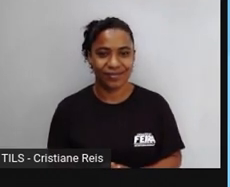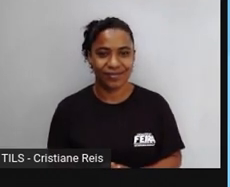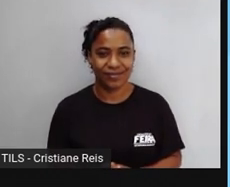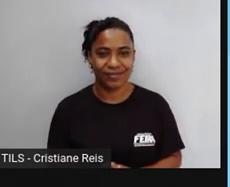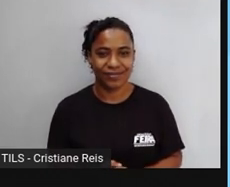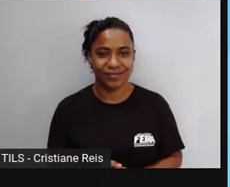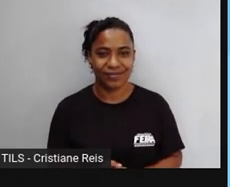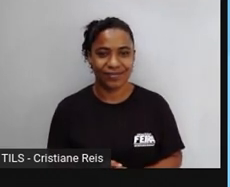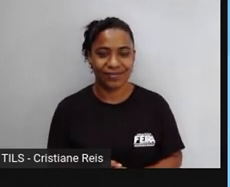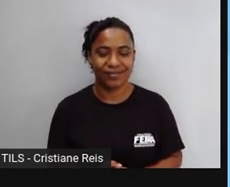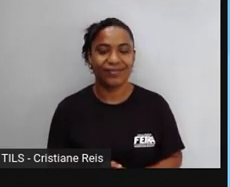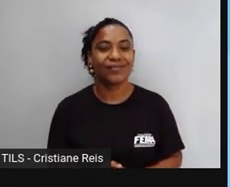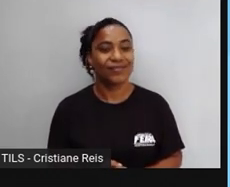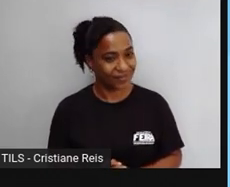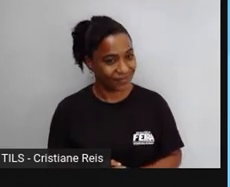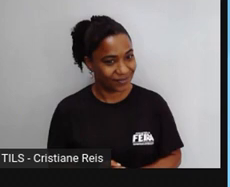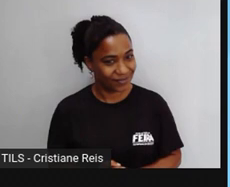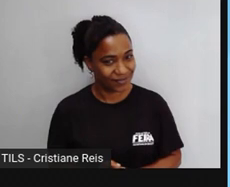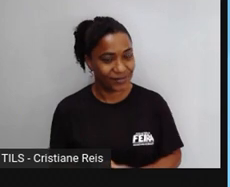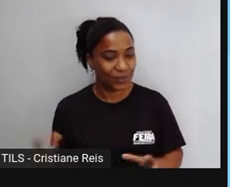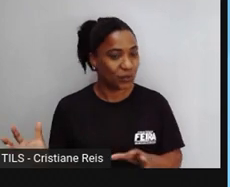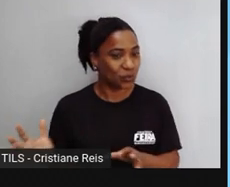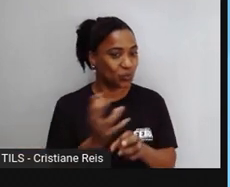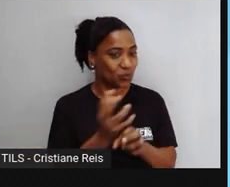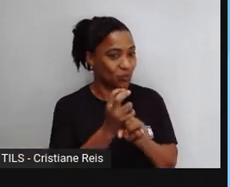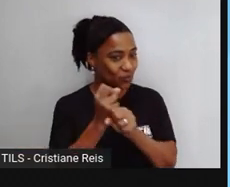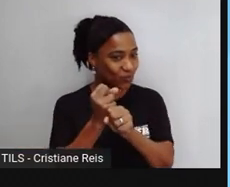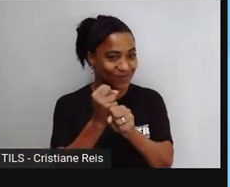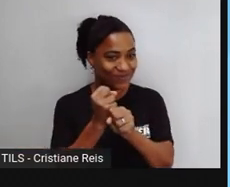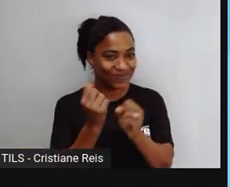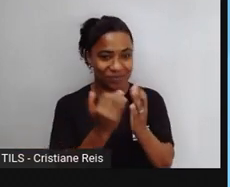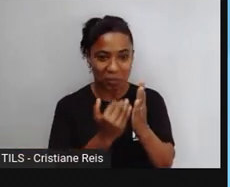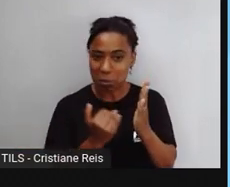Ok, students. E a nossa pontuação só cresce.